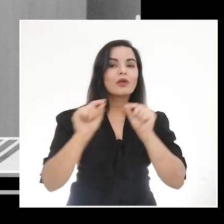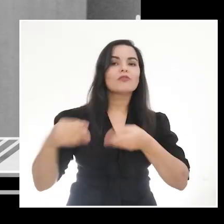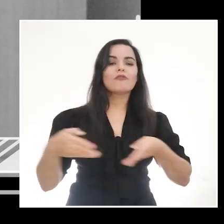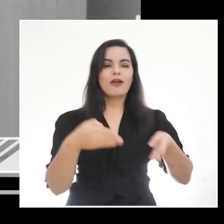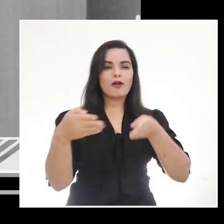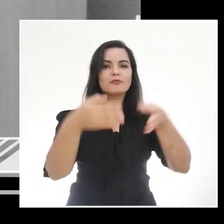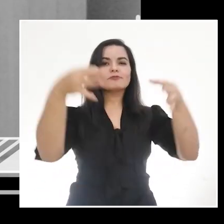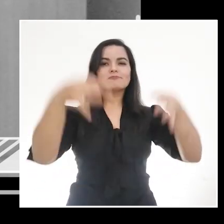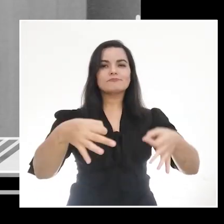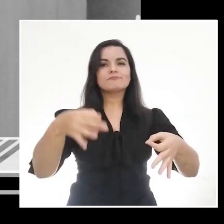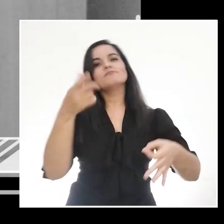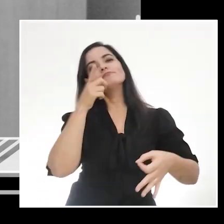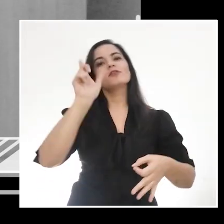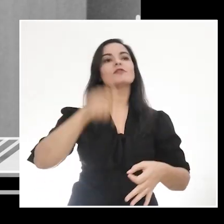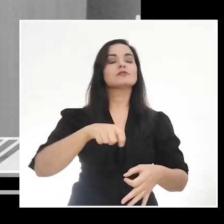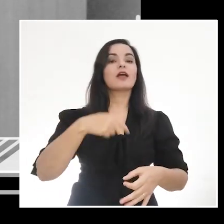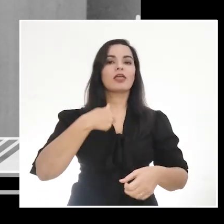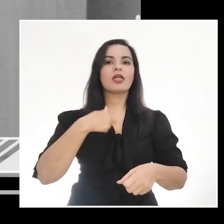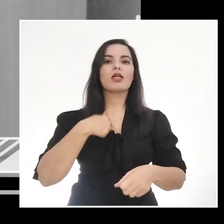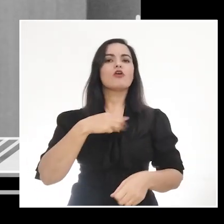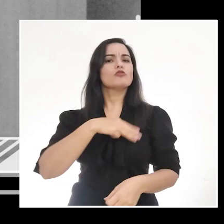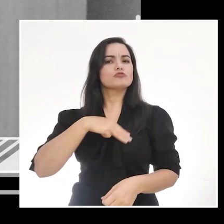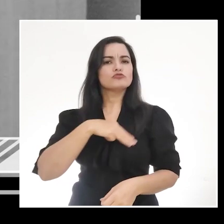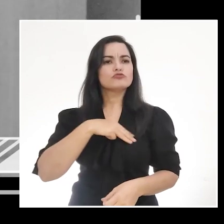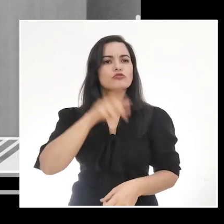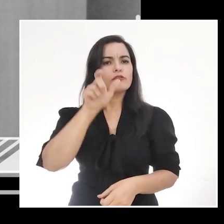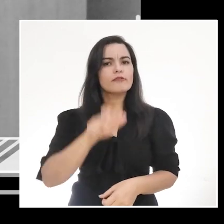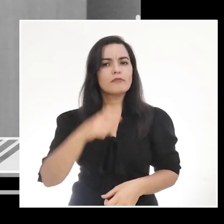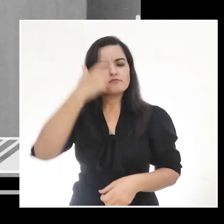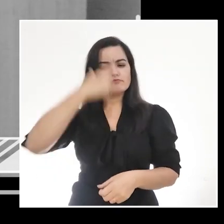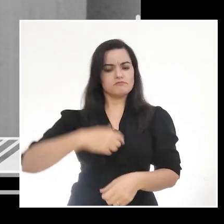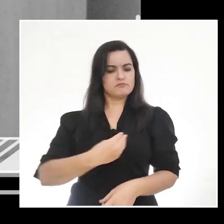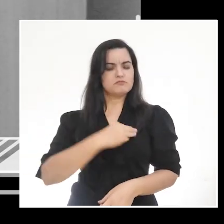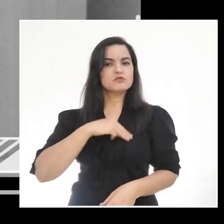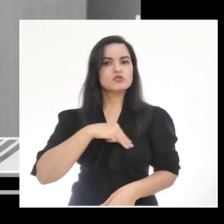causa dessa oportunidade, que eu entendi que eu tinha